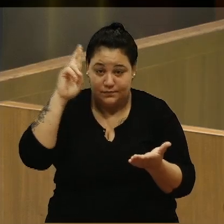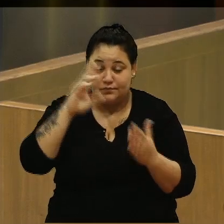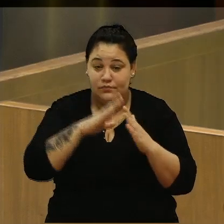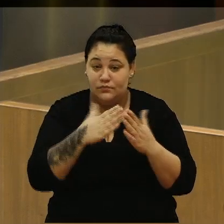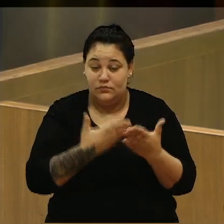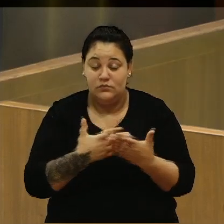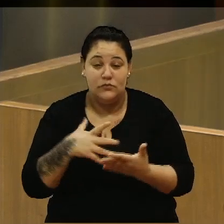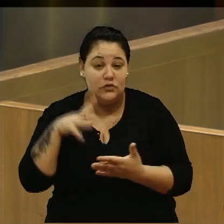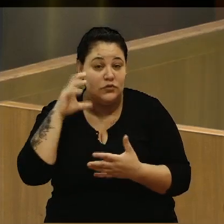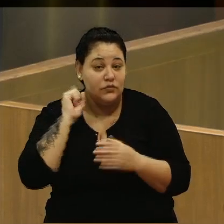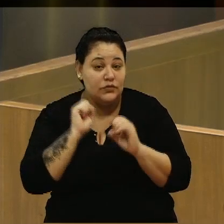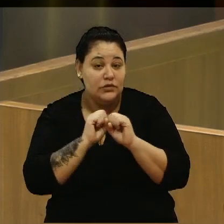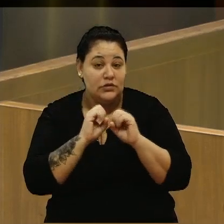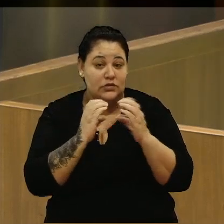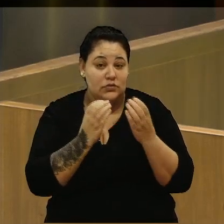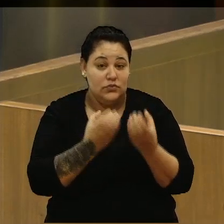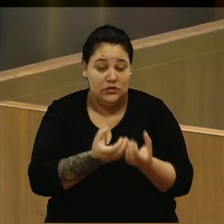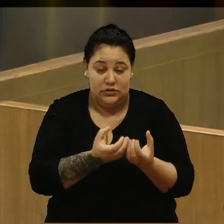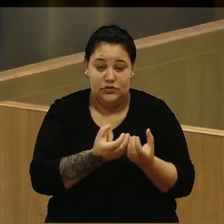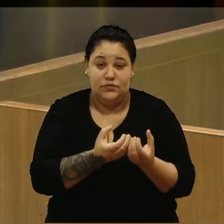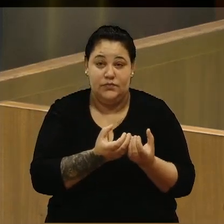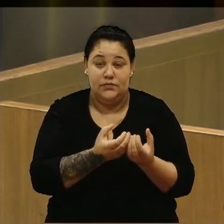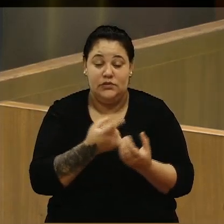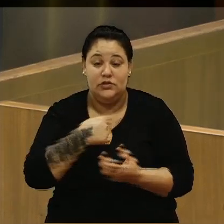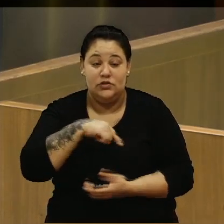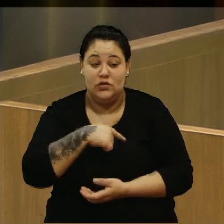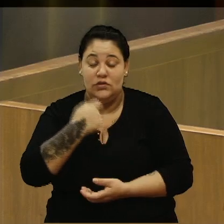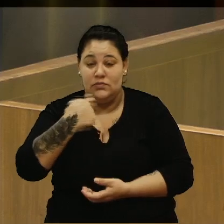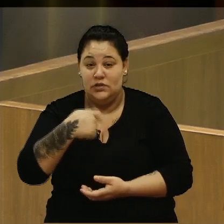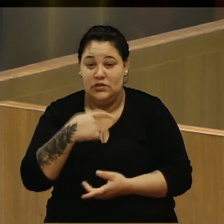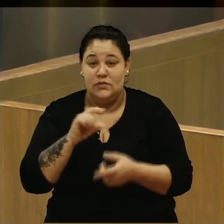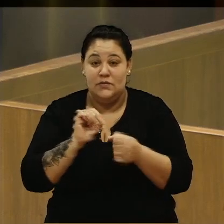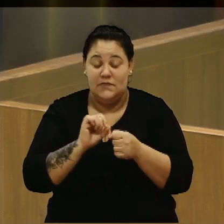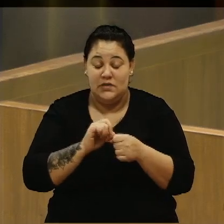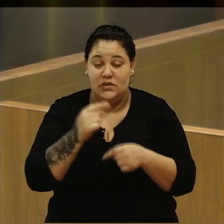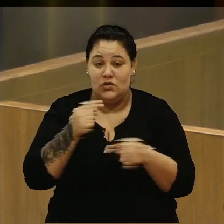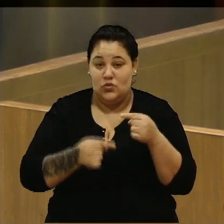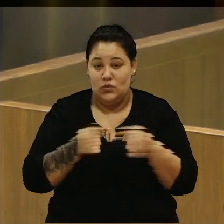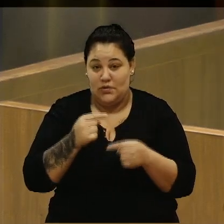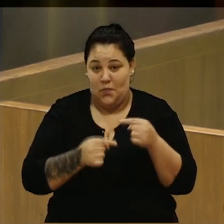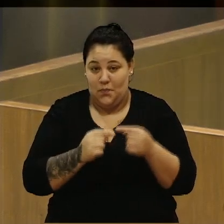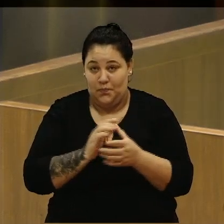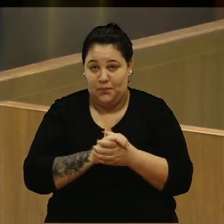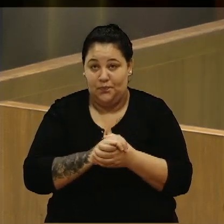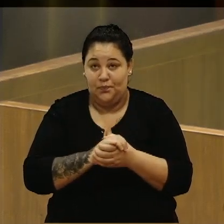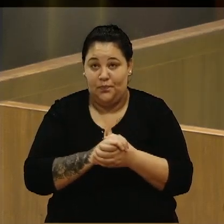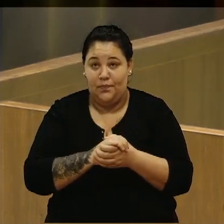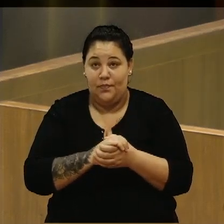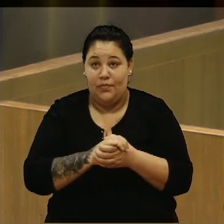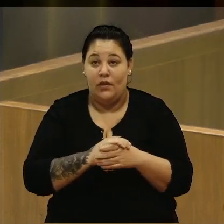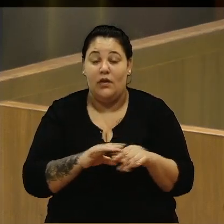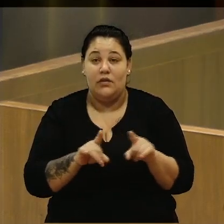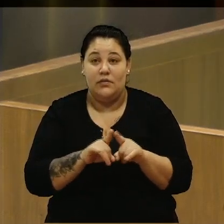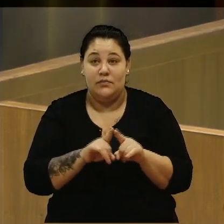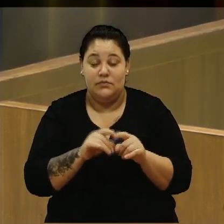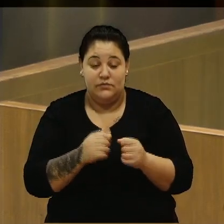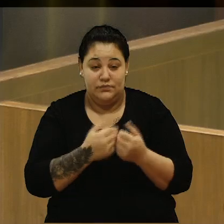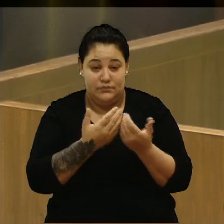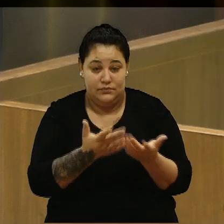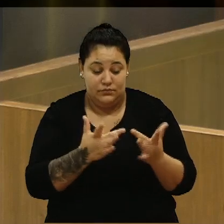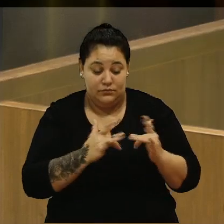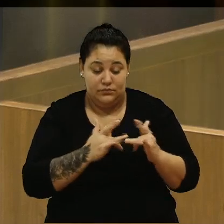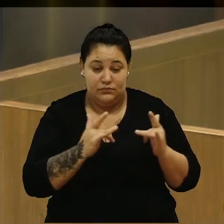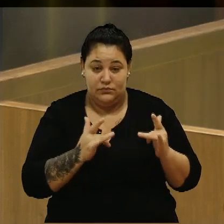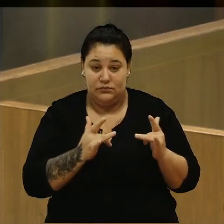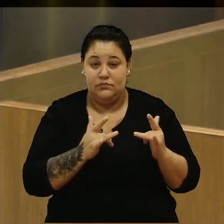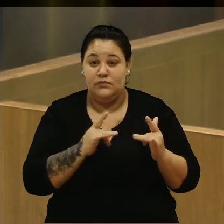a comunidade escolar e que nós precisamos fazer esse debate. Também prestei solidariedade ao pai,